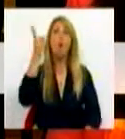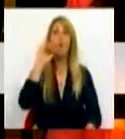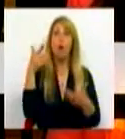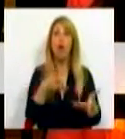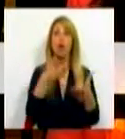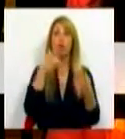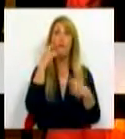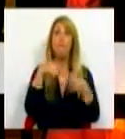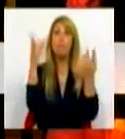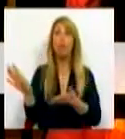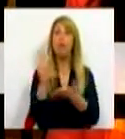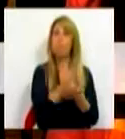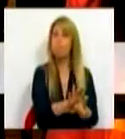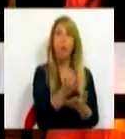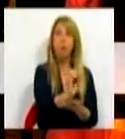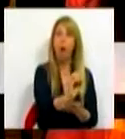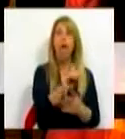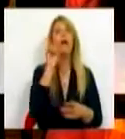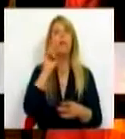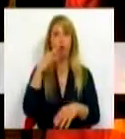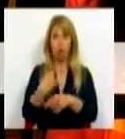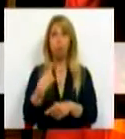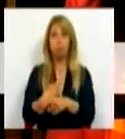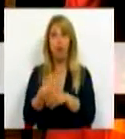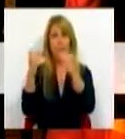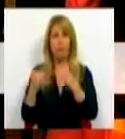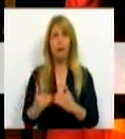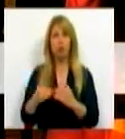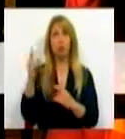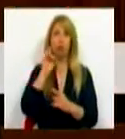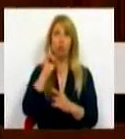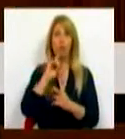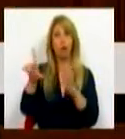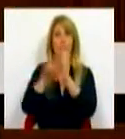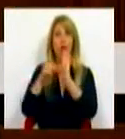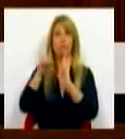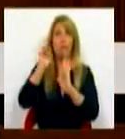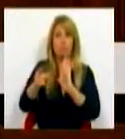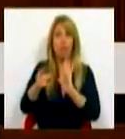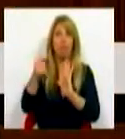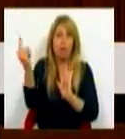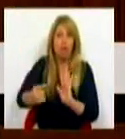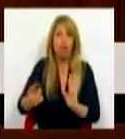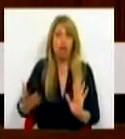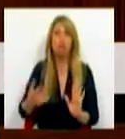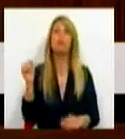pública, o mesmo valor ficaria abaixo dos mínimos legalmente exigidos? Sim, ficaria.